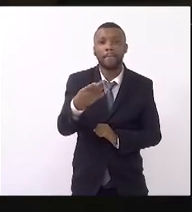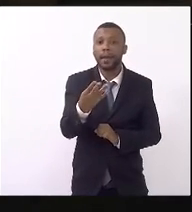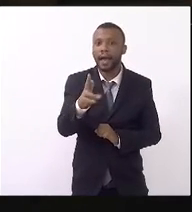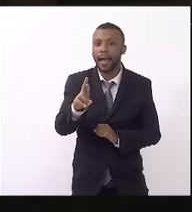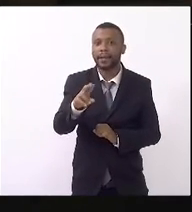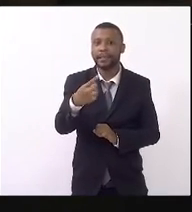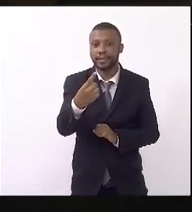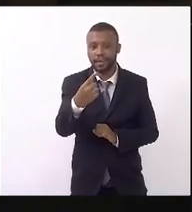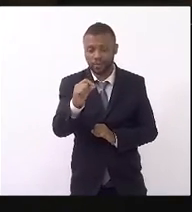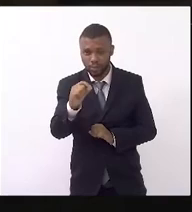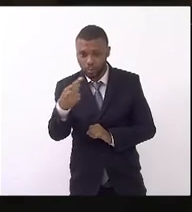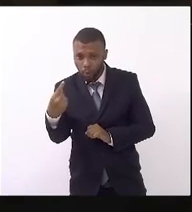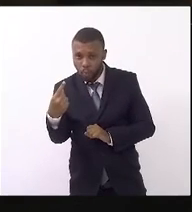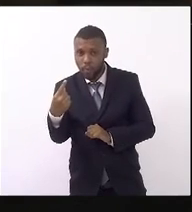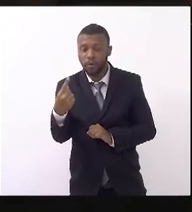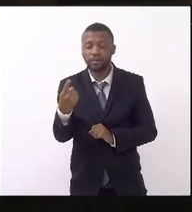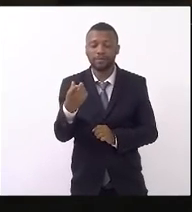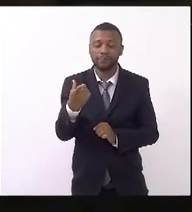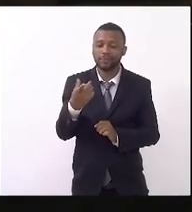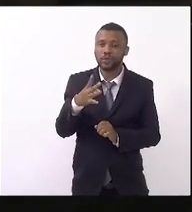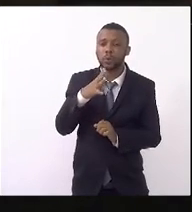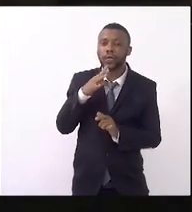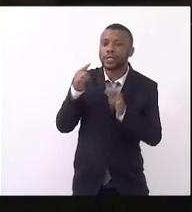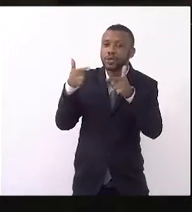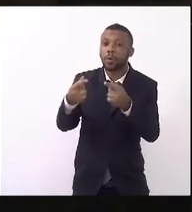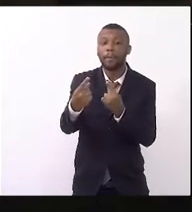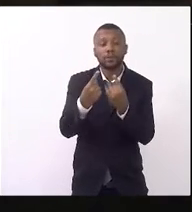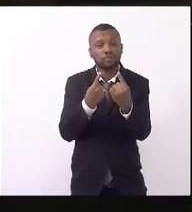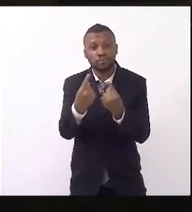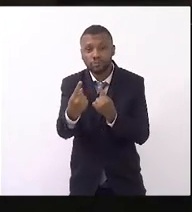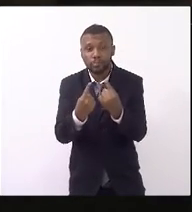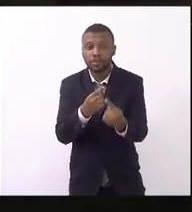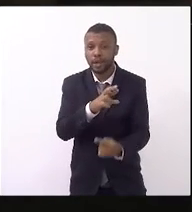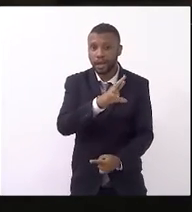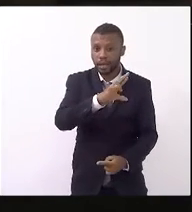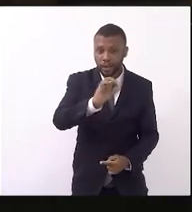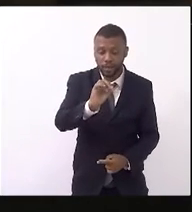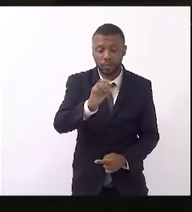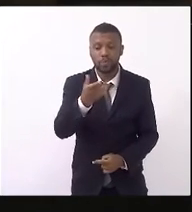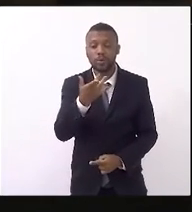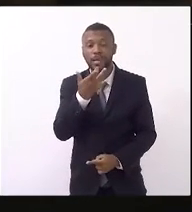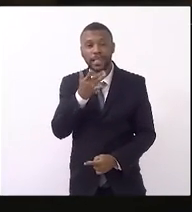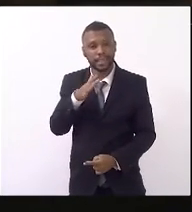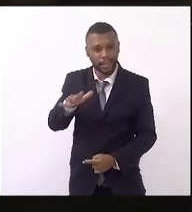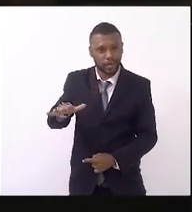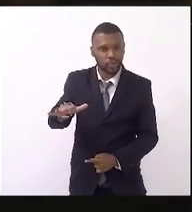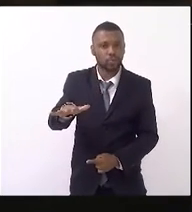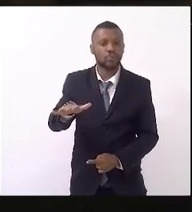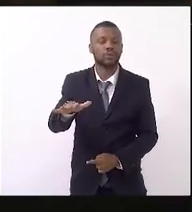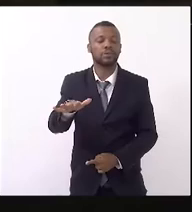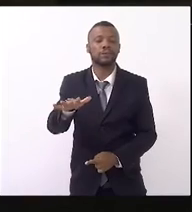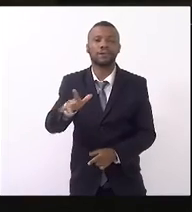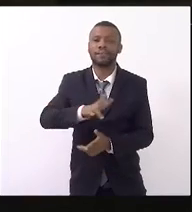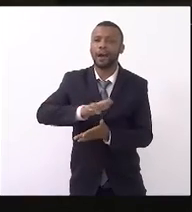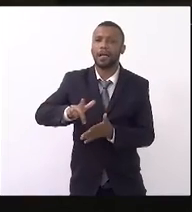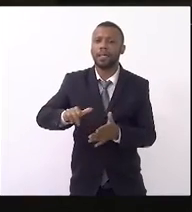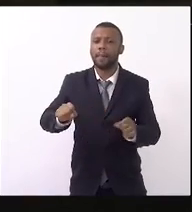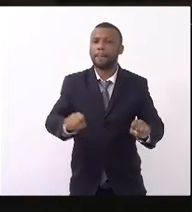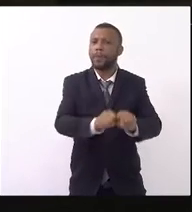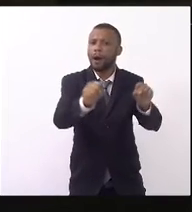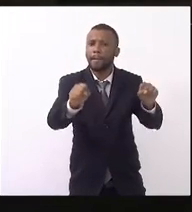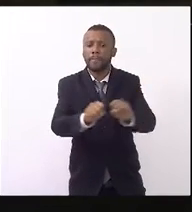como Rio Santos, porque foram várias quedas de barreiras que impediu o tráfego